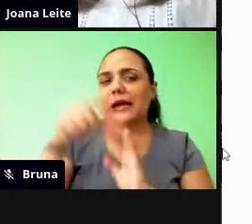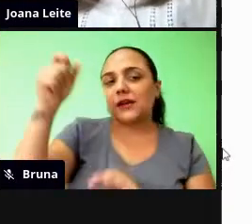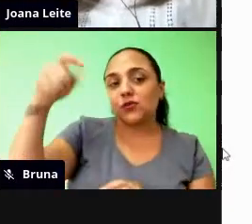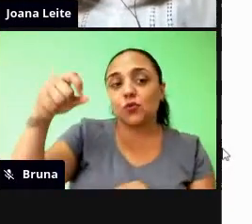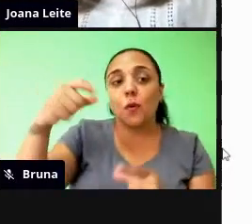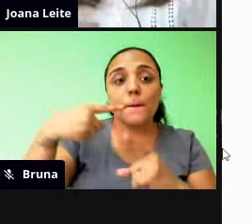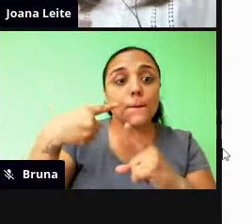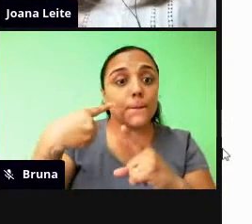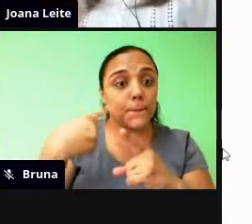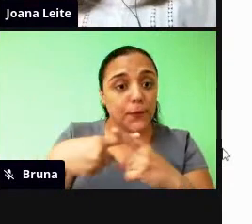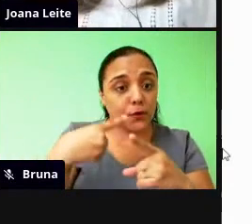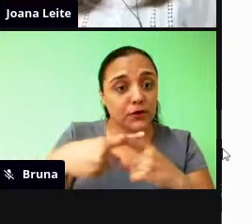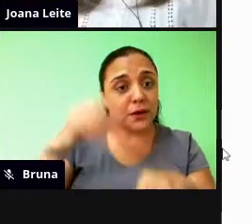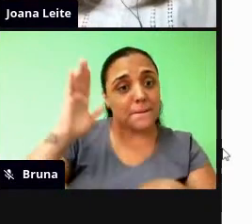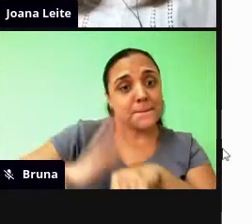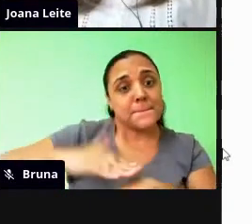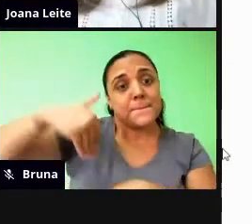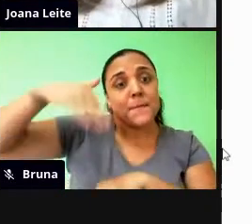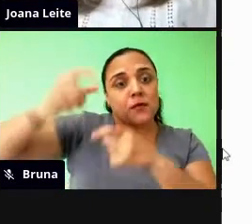azul, né,